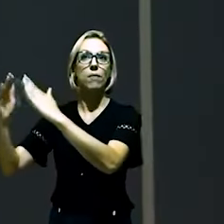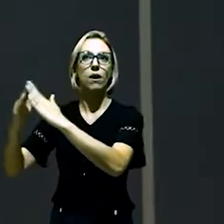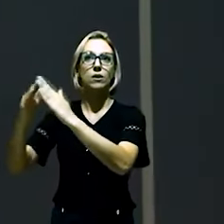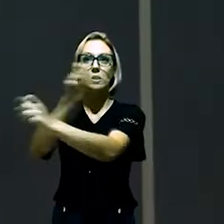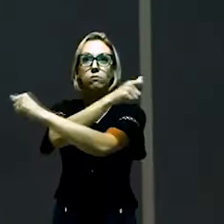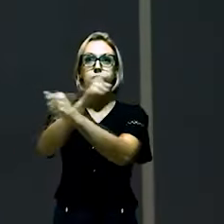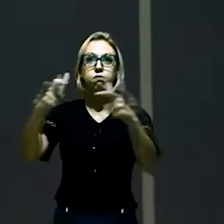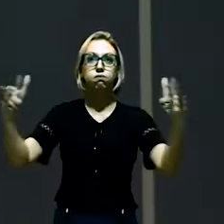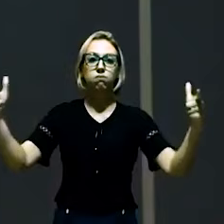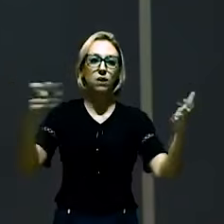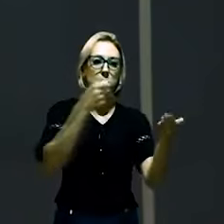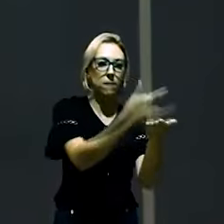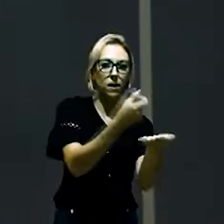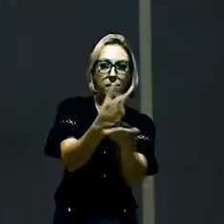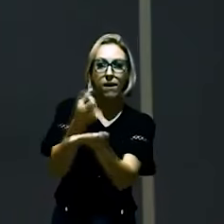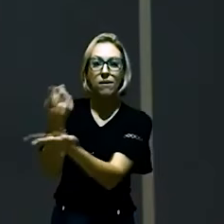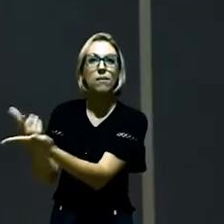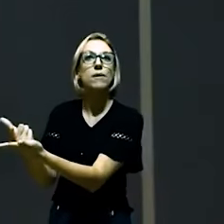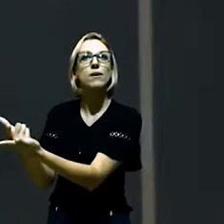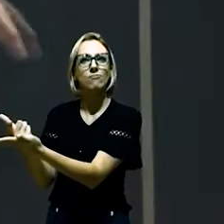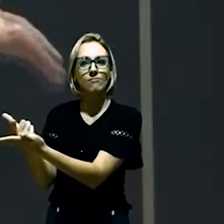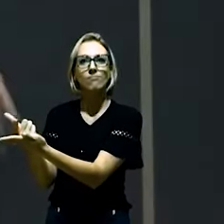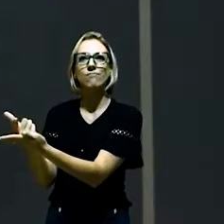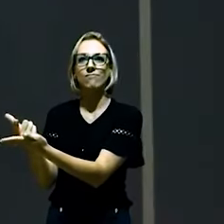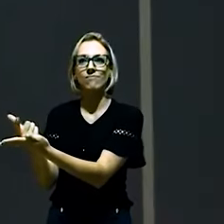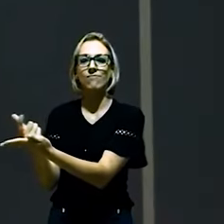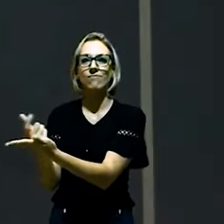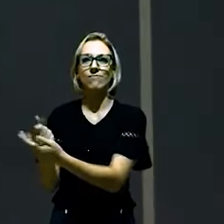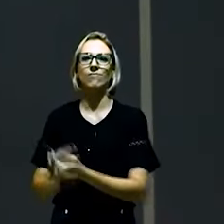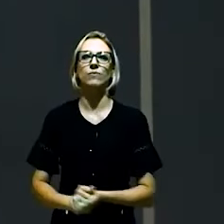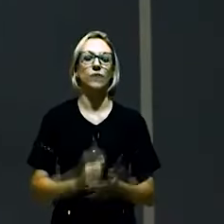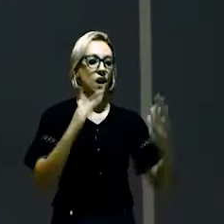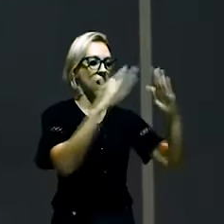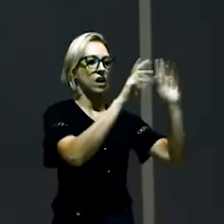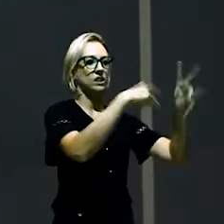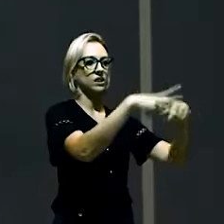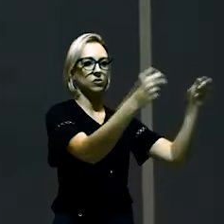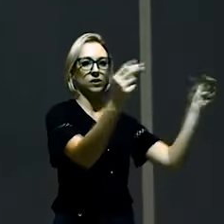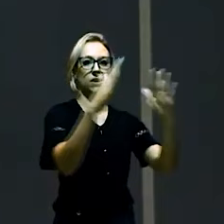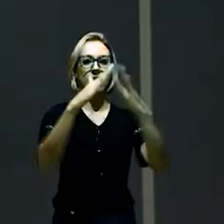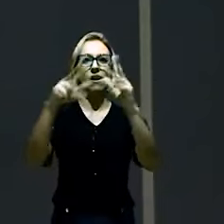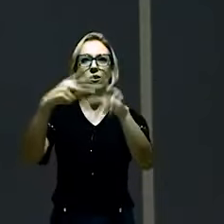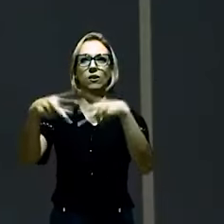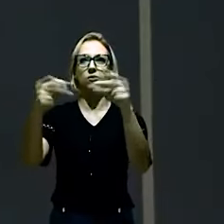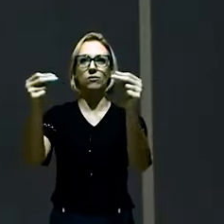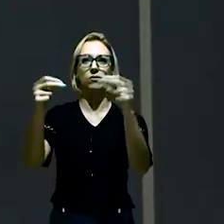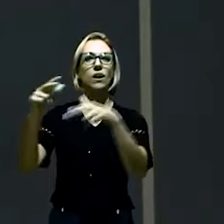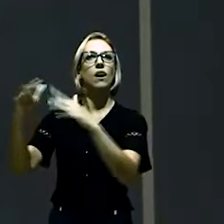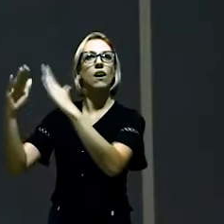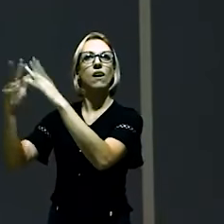campo, palácio, casa para fulana, casa para ciclana, e cada casa com uma